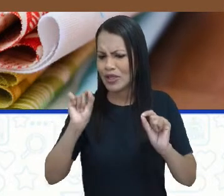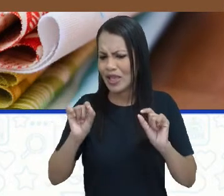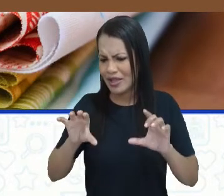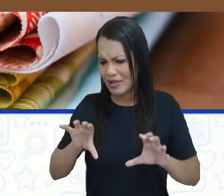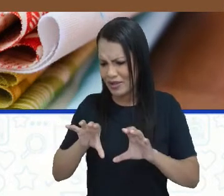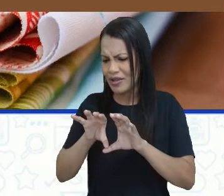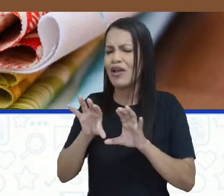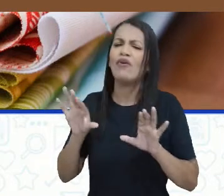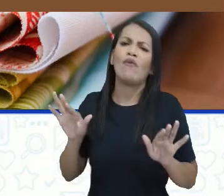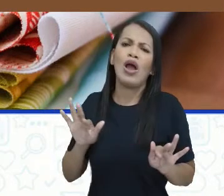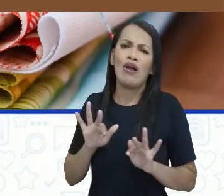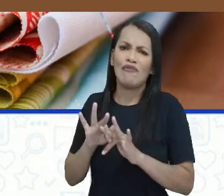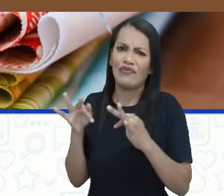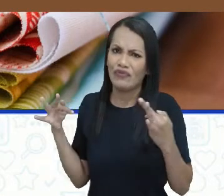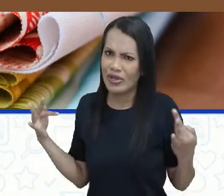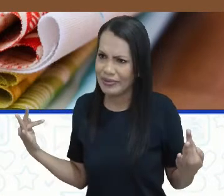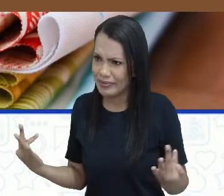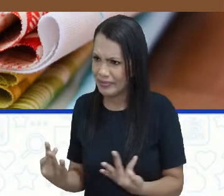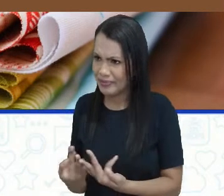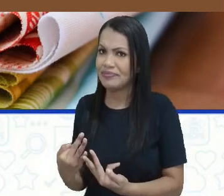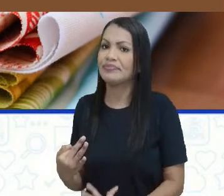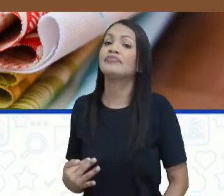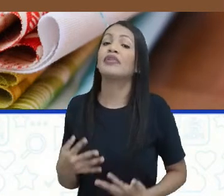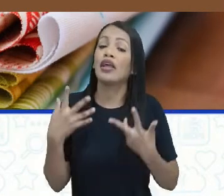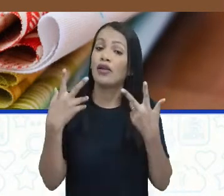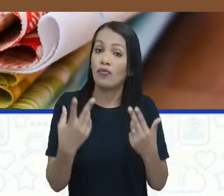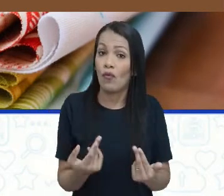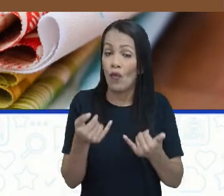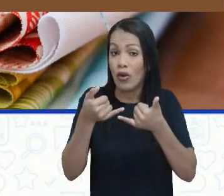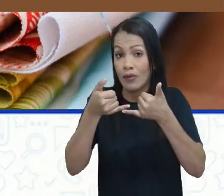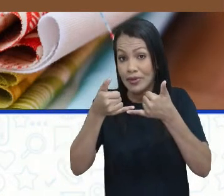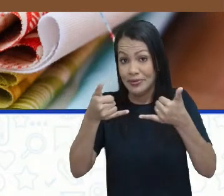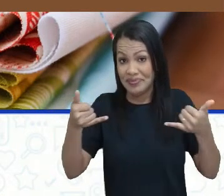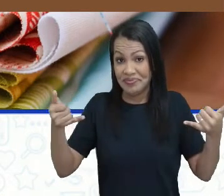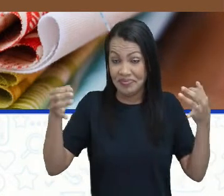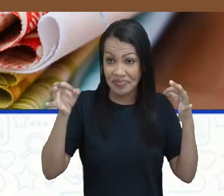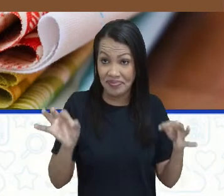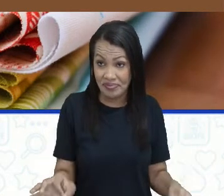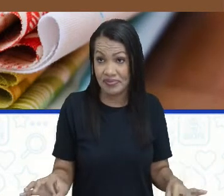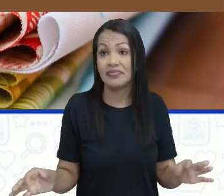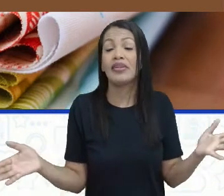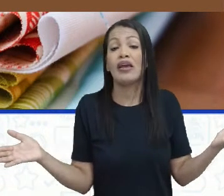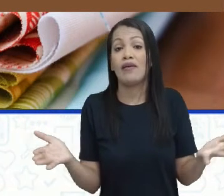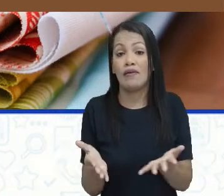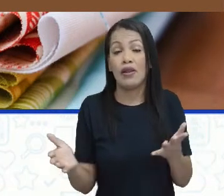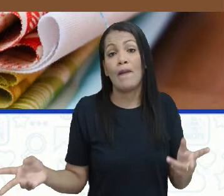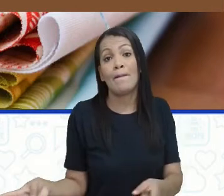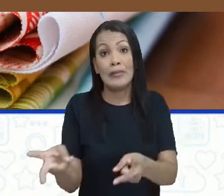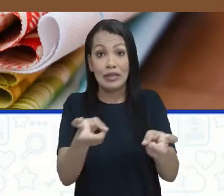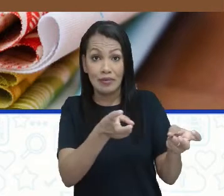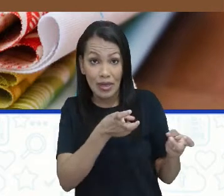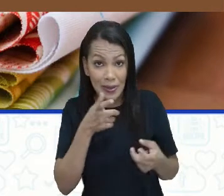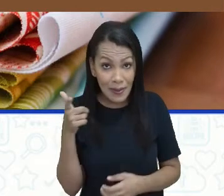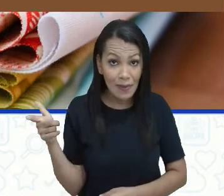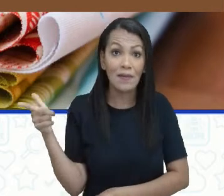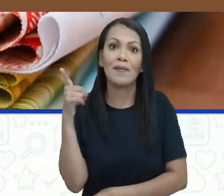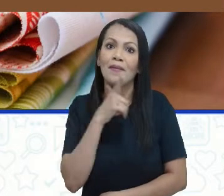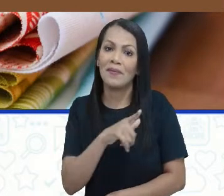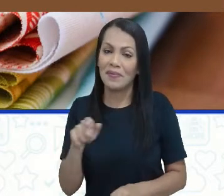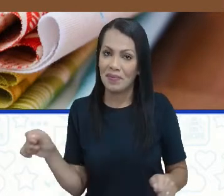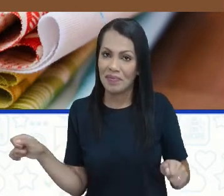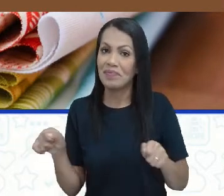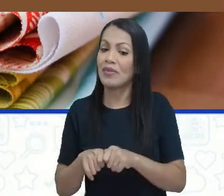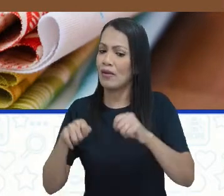Uma família, já está pensando... Assim como as linhas. Pois é, assim como as linhas. E agora que ela percebeu que ela consegue produzir, né?